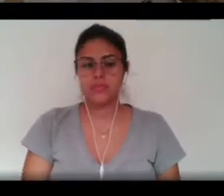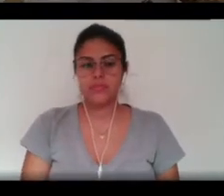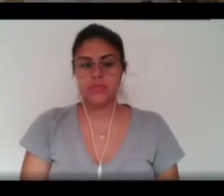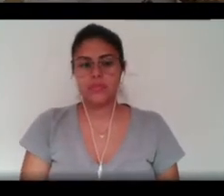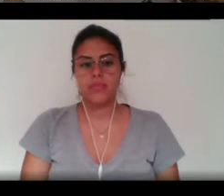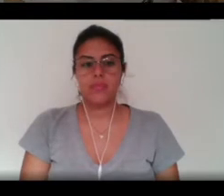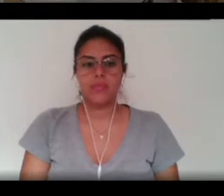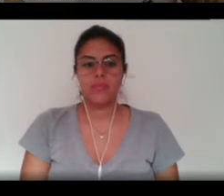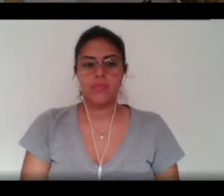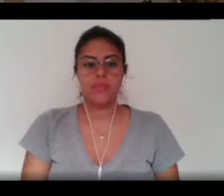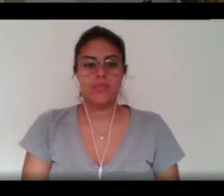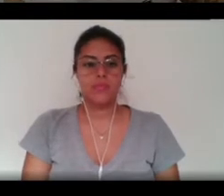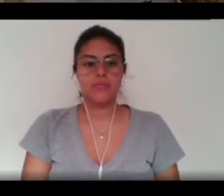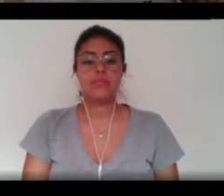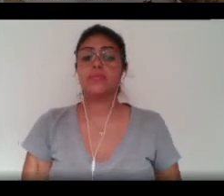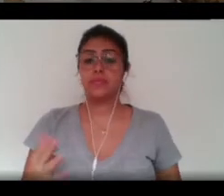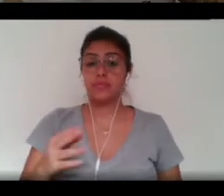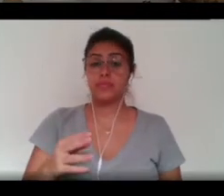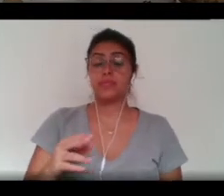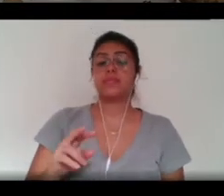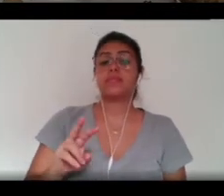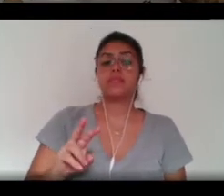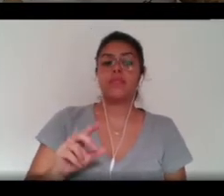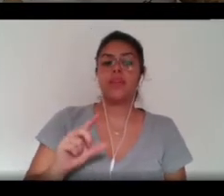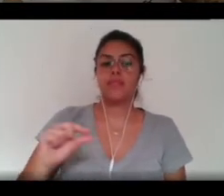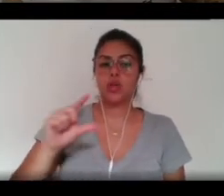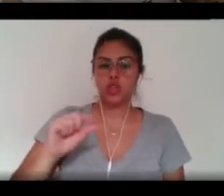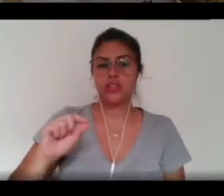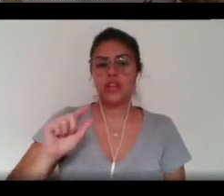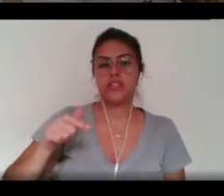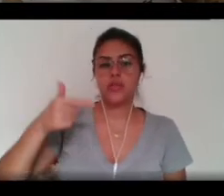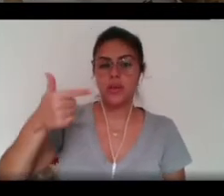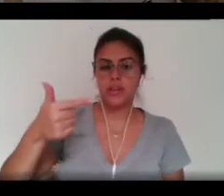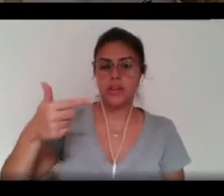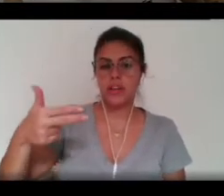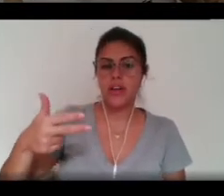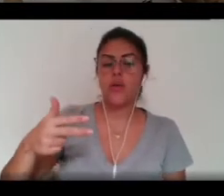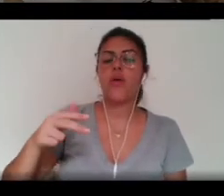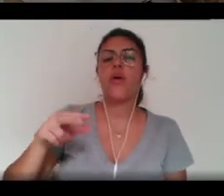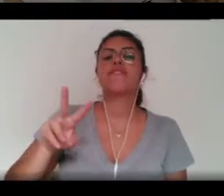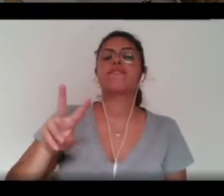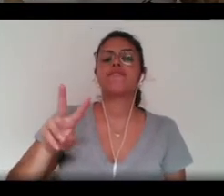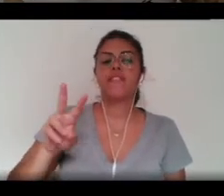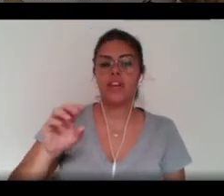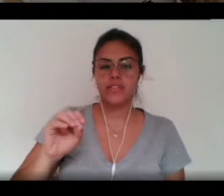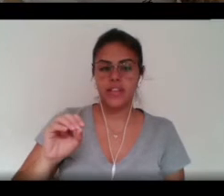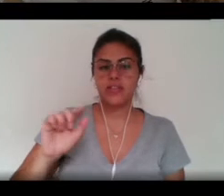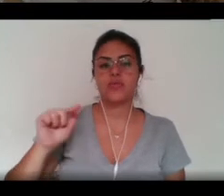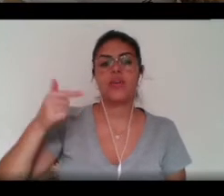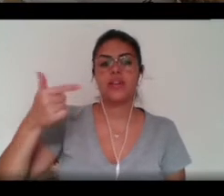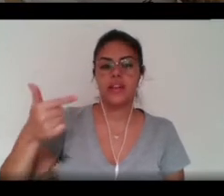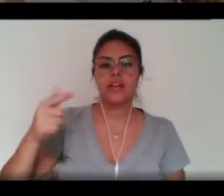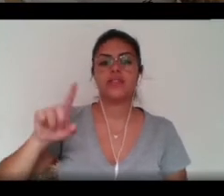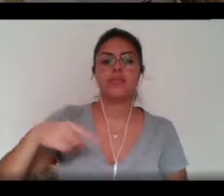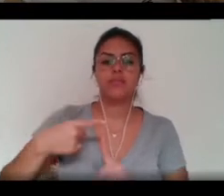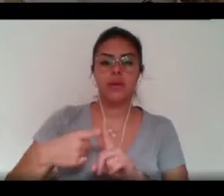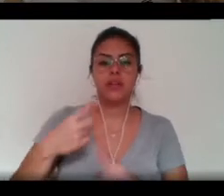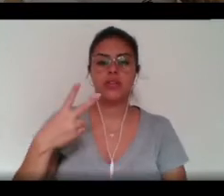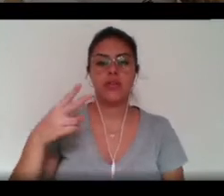dizer, né, que a velocidade ao quadrado é igual a 1v0 ao quadrado